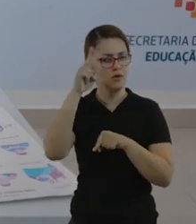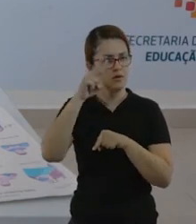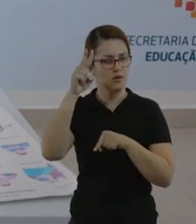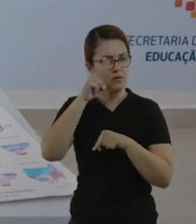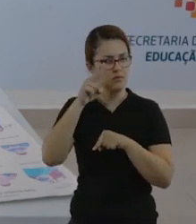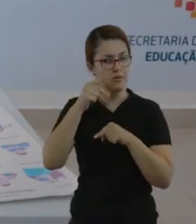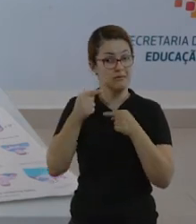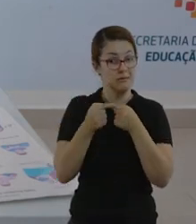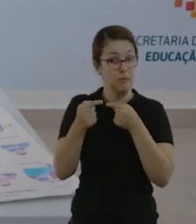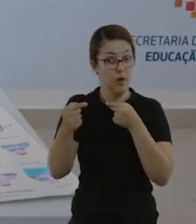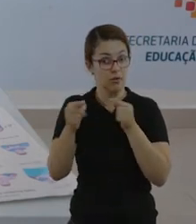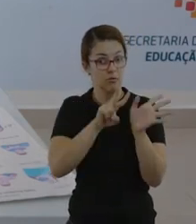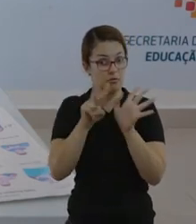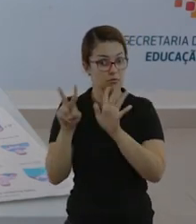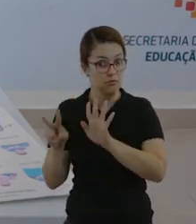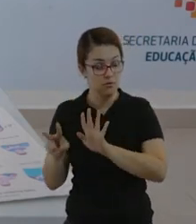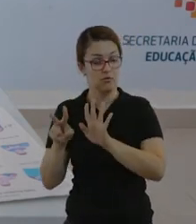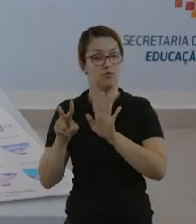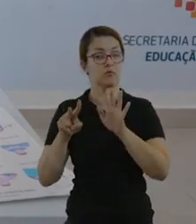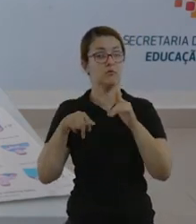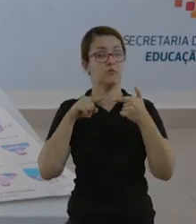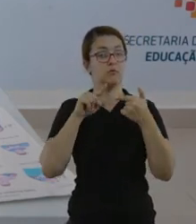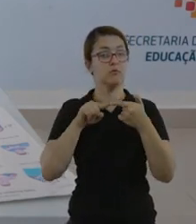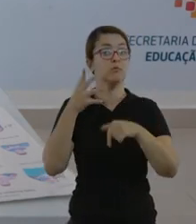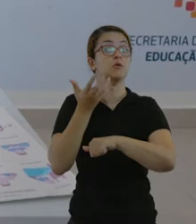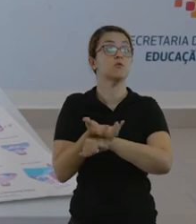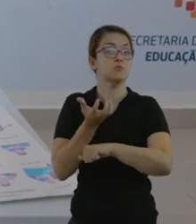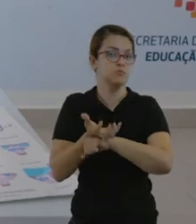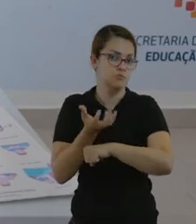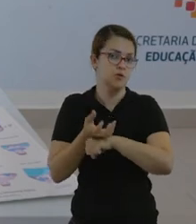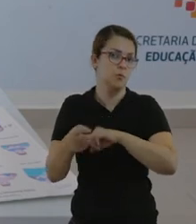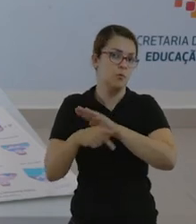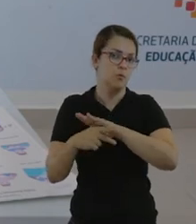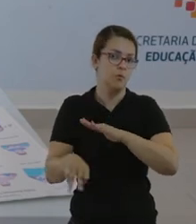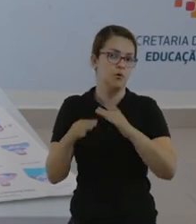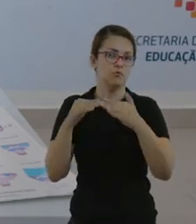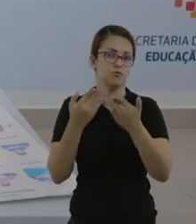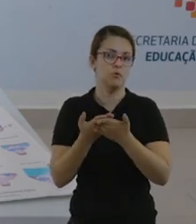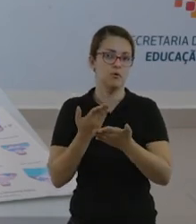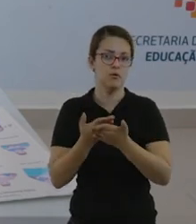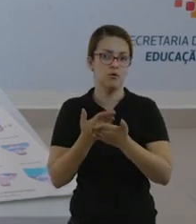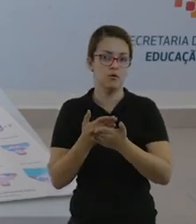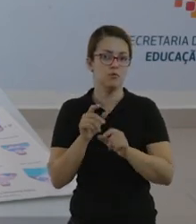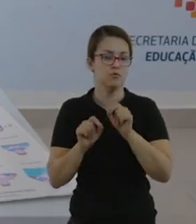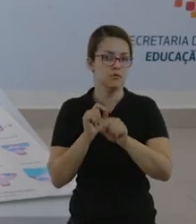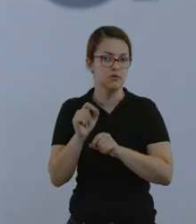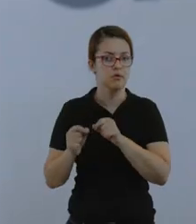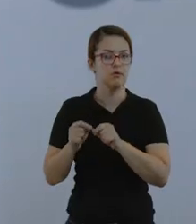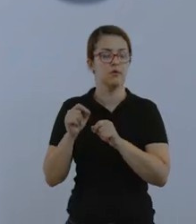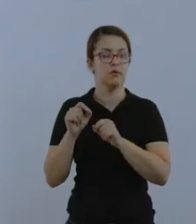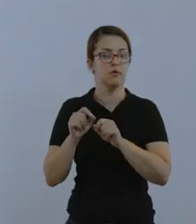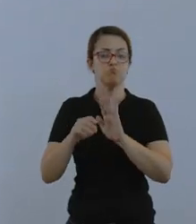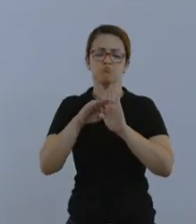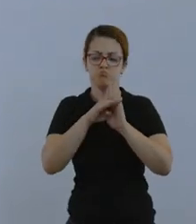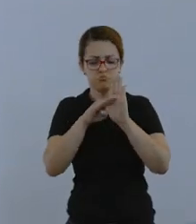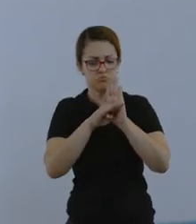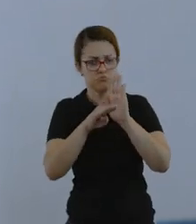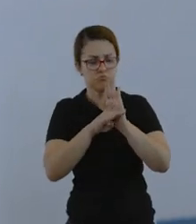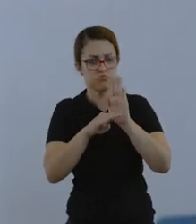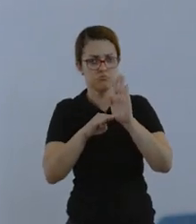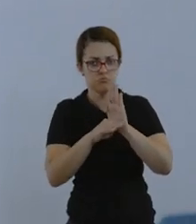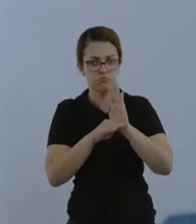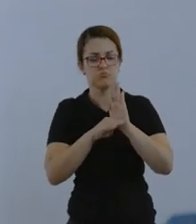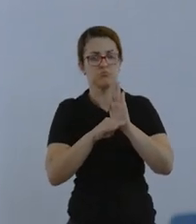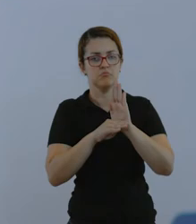a routine de estudos de vocês. Quais foram os conteúdos trabalhados? Os dias da semana e